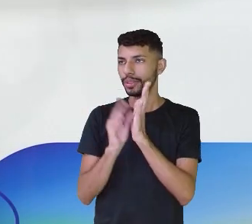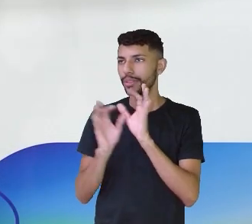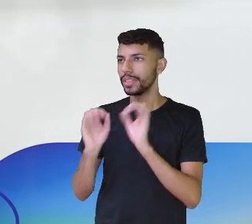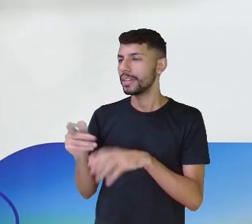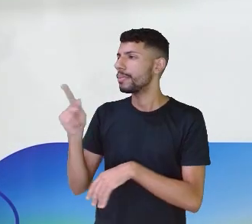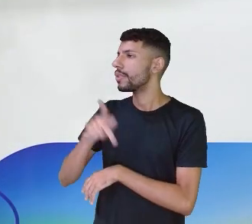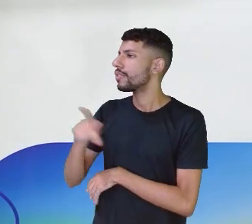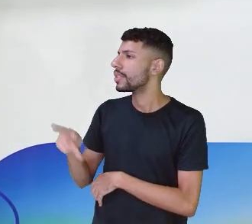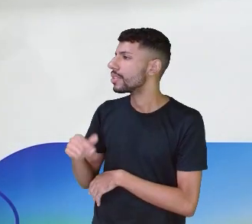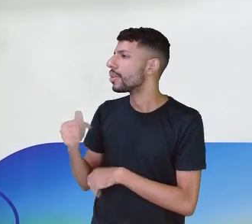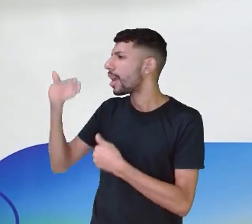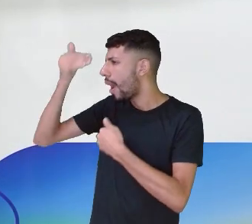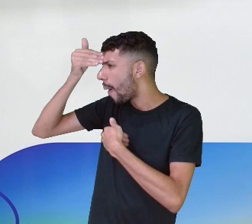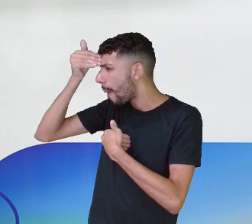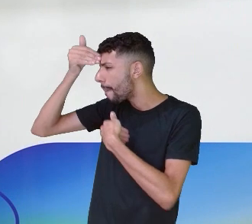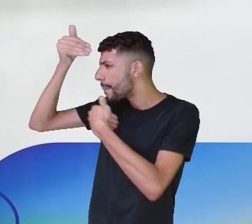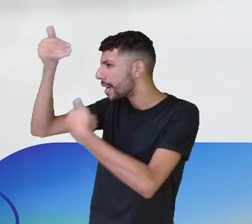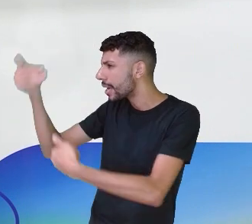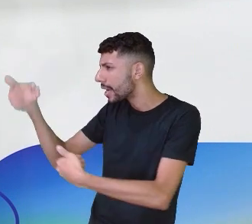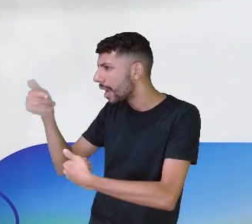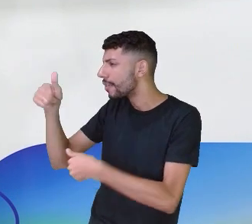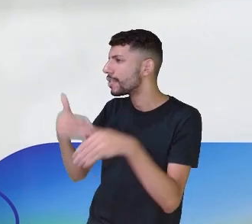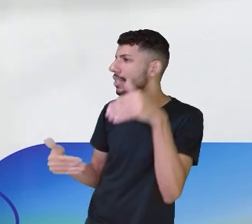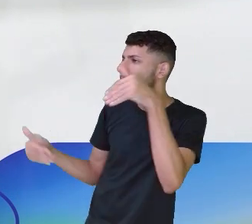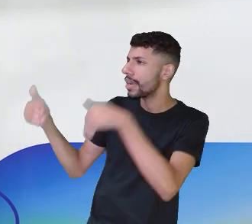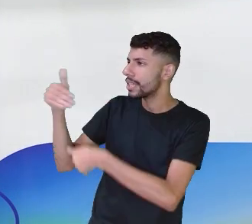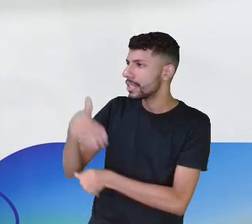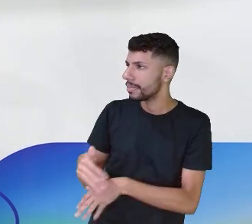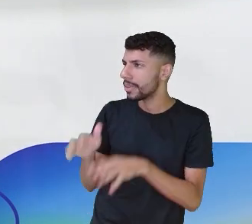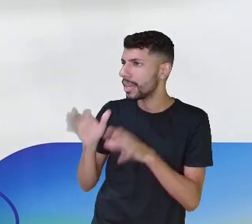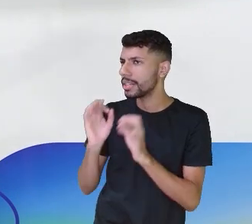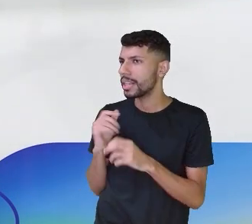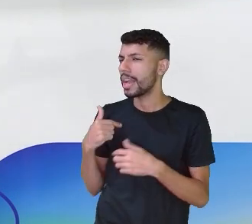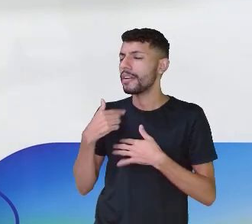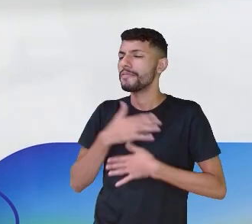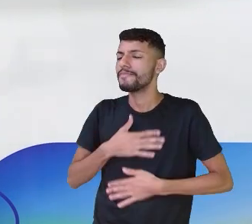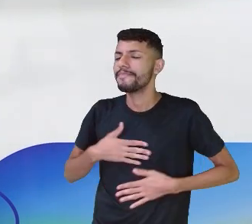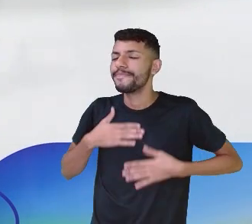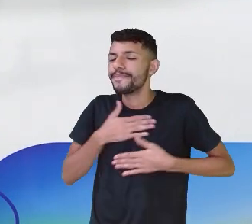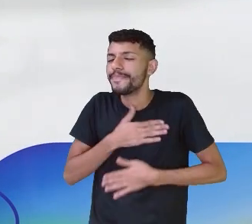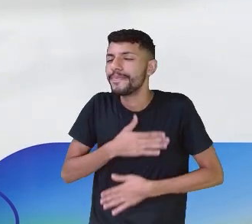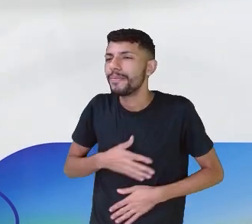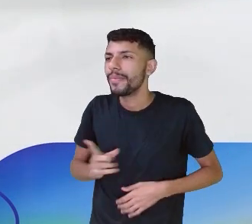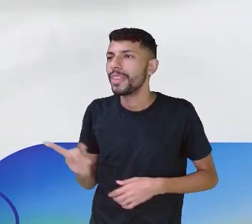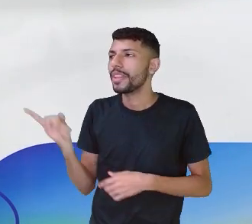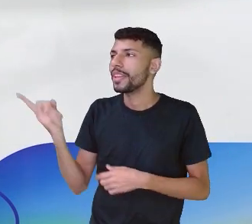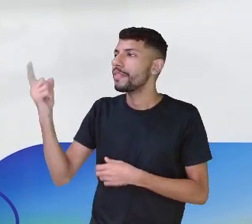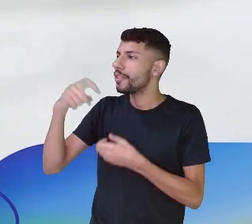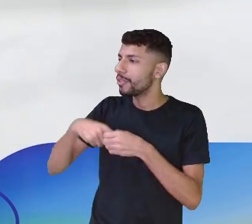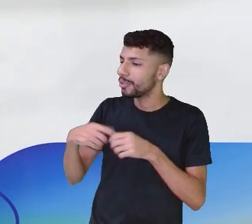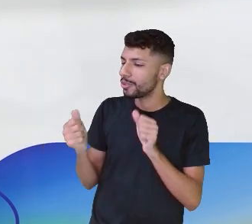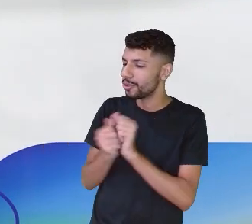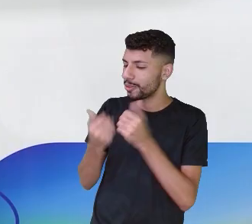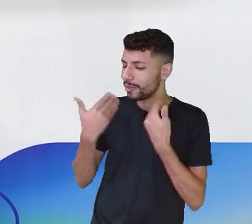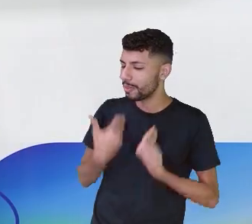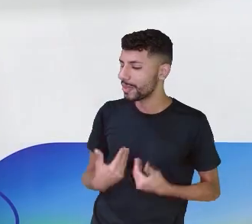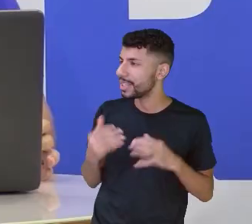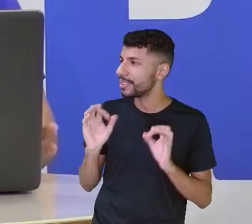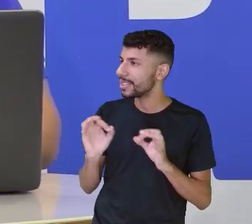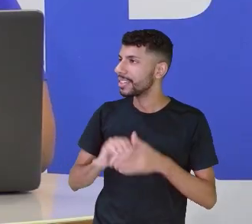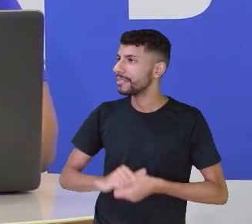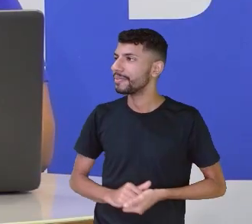Abigail, muito obrigada pela sua participação. Estou feliz que está de volta comigo. Isso